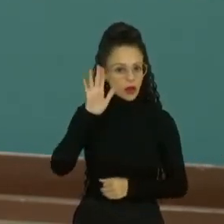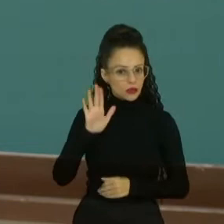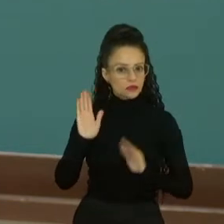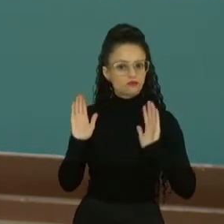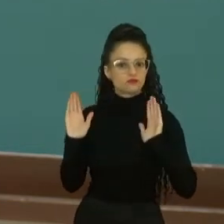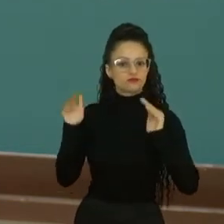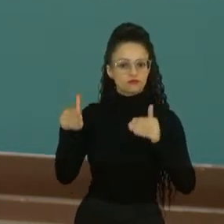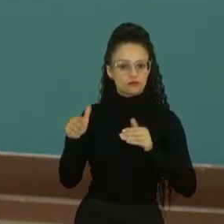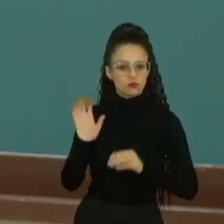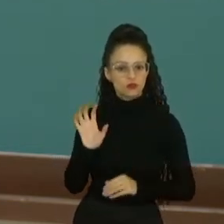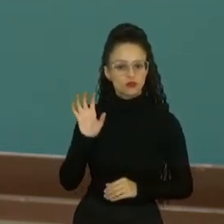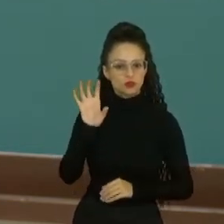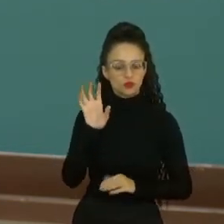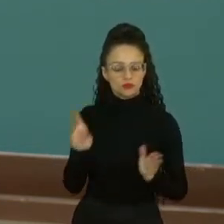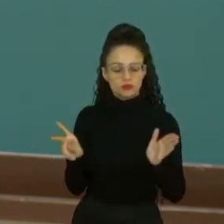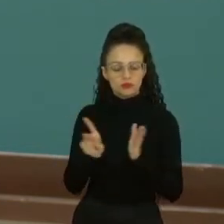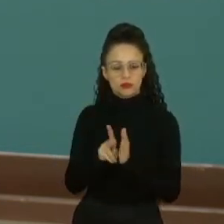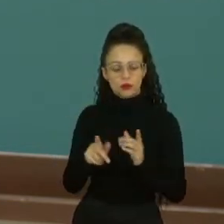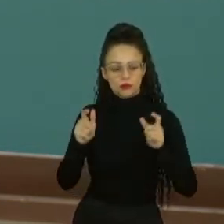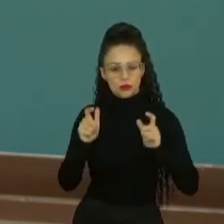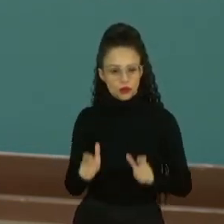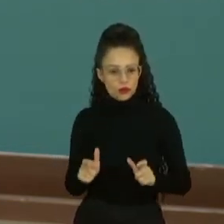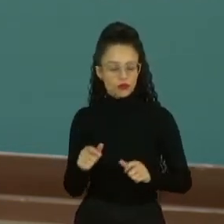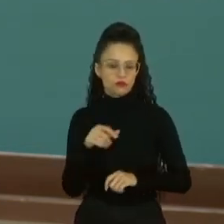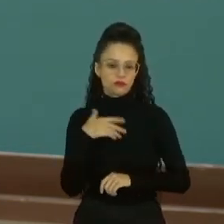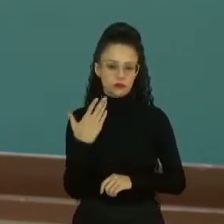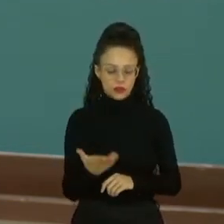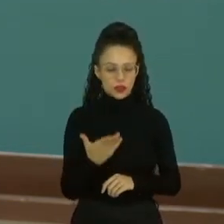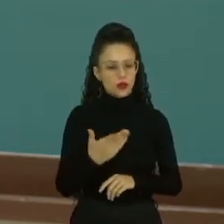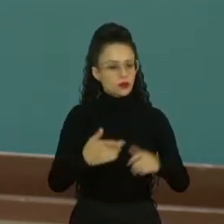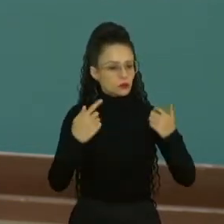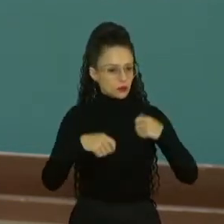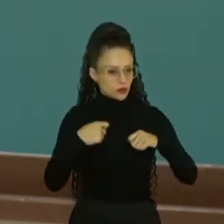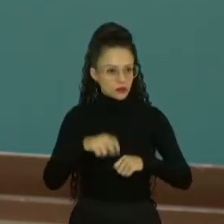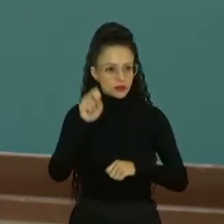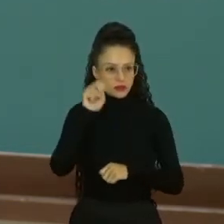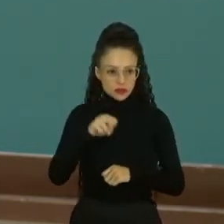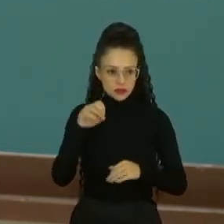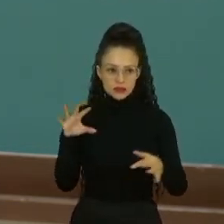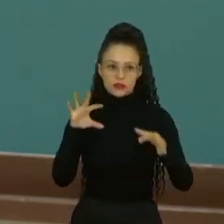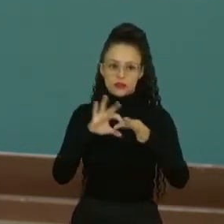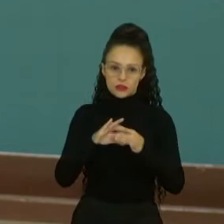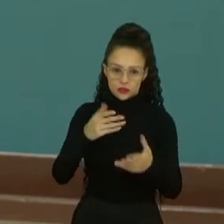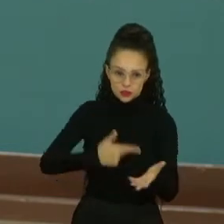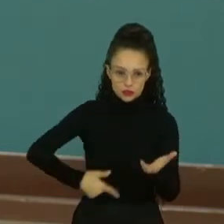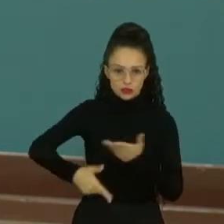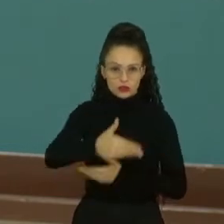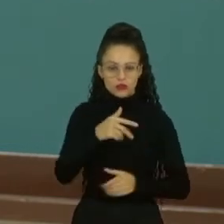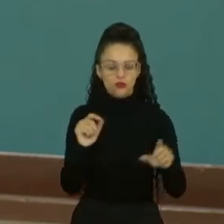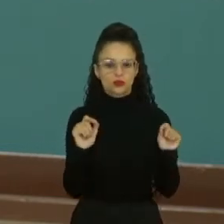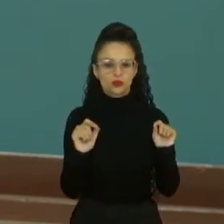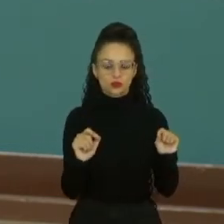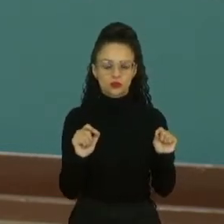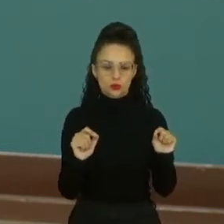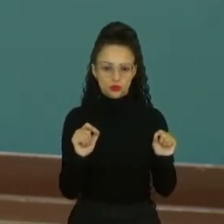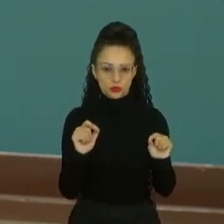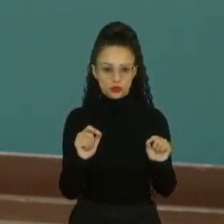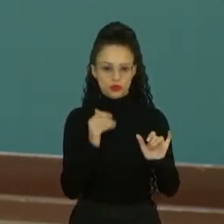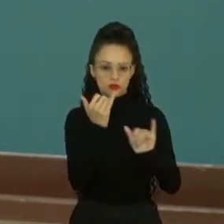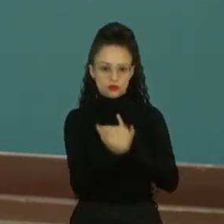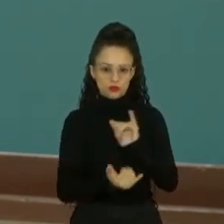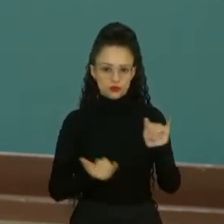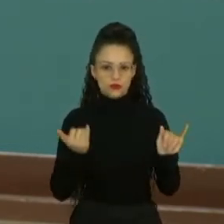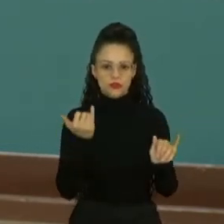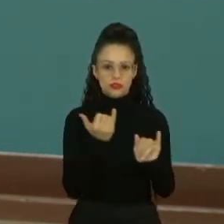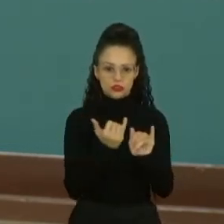ao regional, né? Então, nós temos sim que, através dos meios de